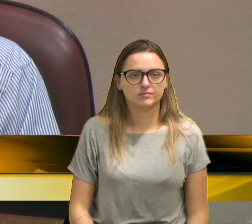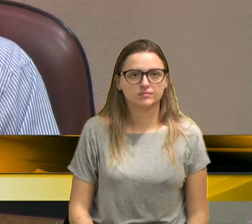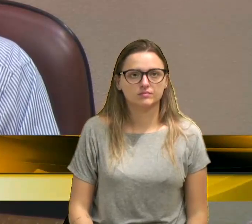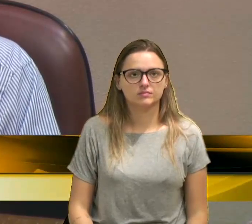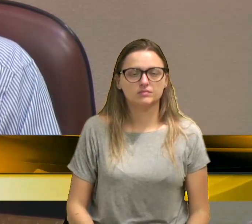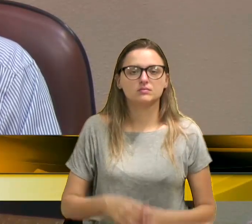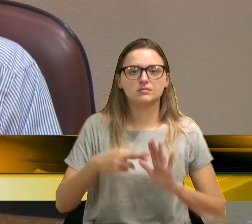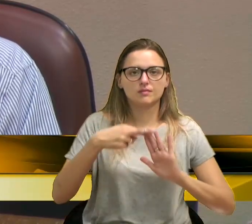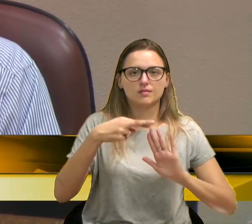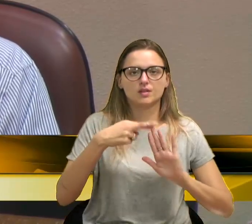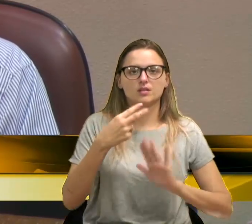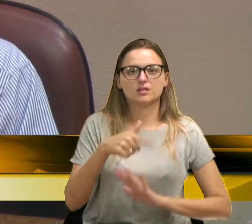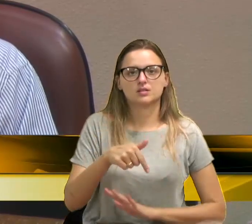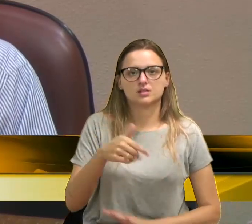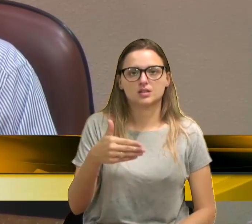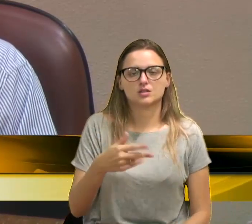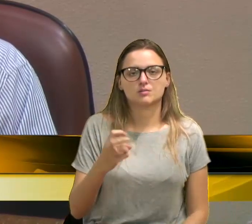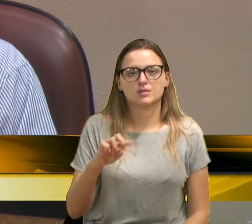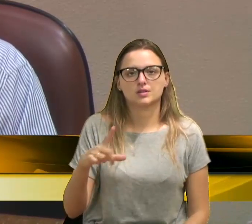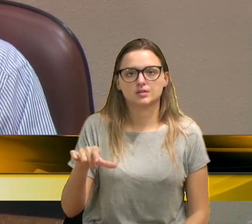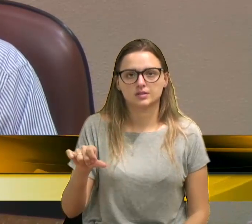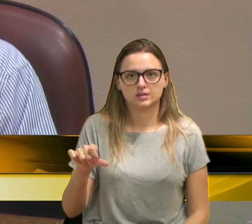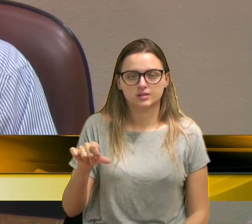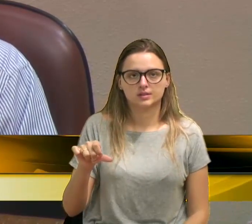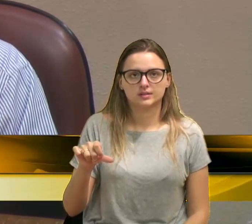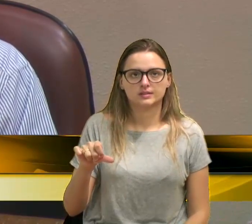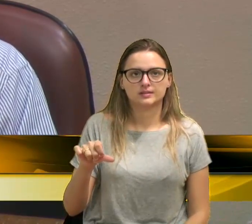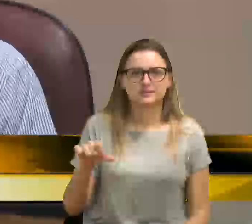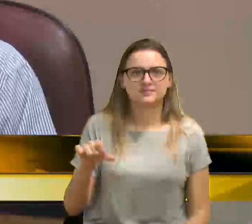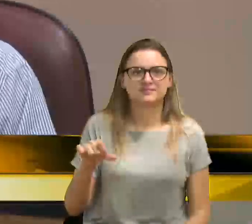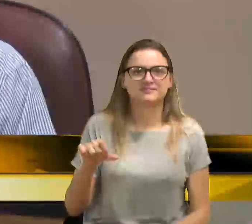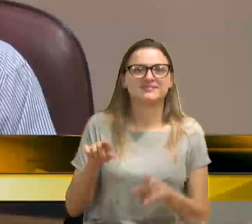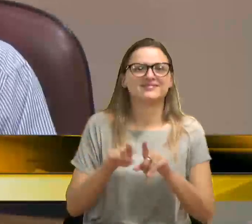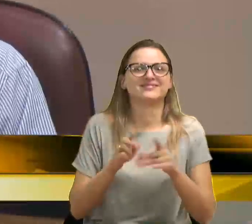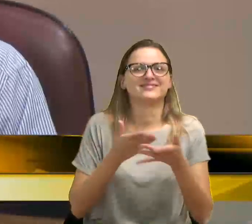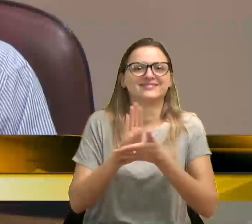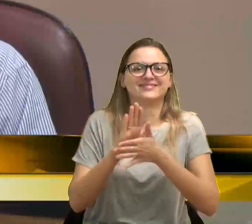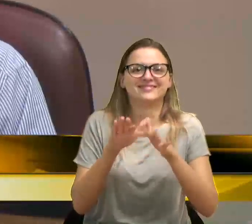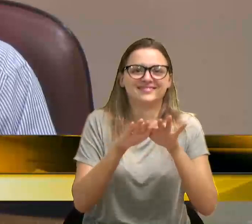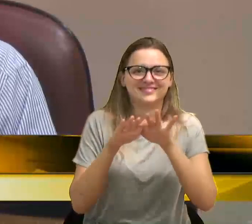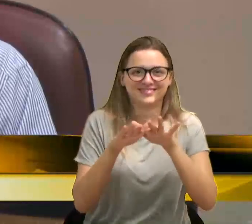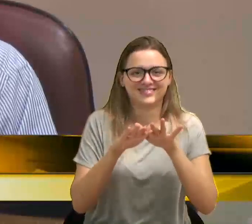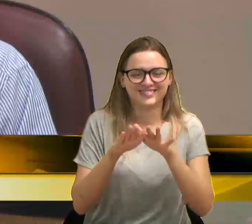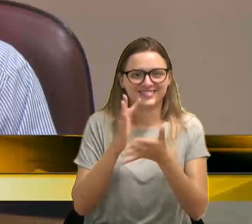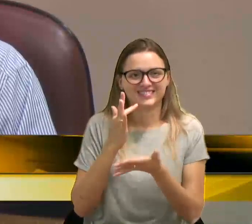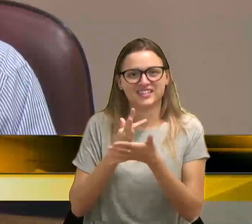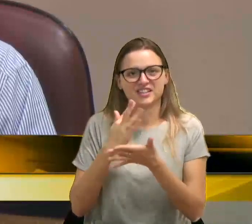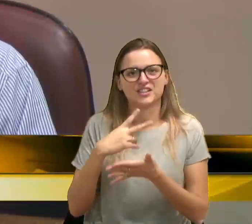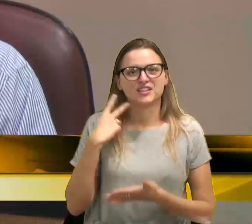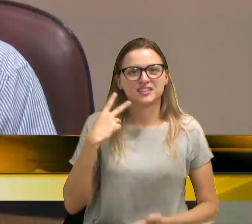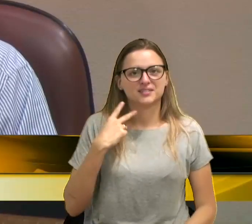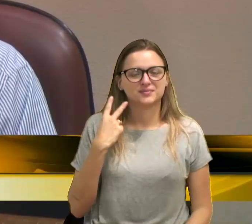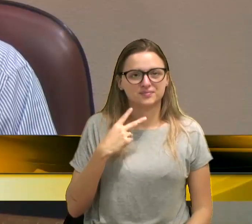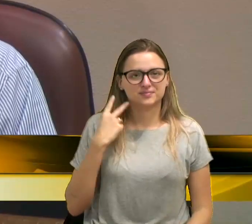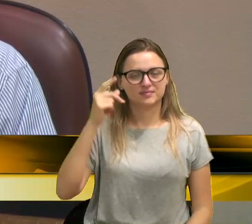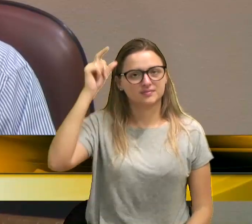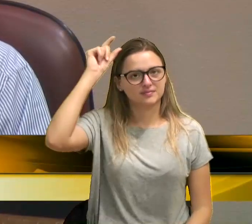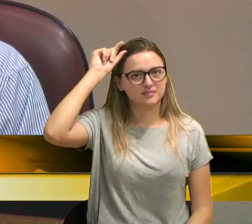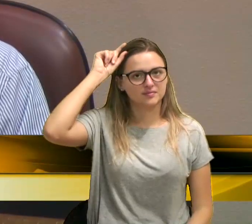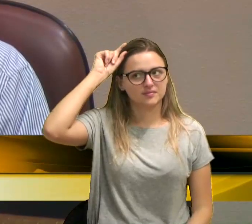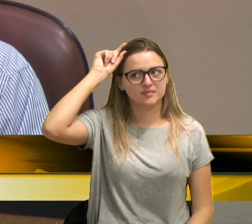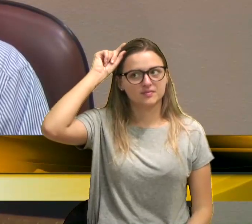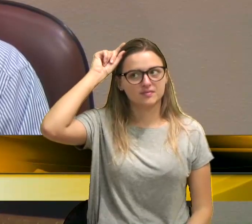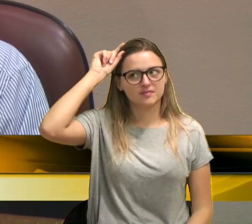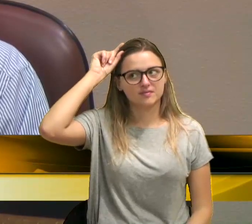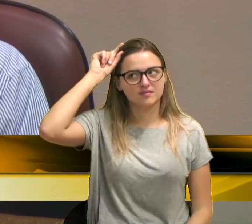O requerimento 7/2019 foi aprovado por unanimidade com as ausências dos vereadores Chico Guerra